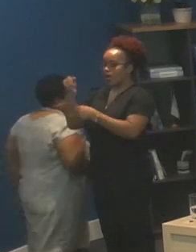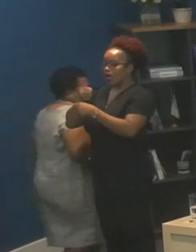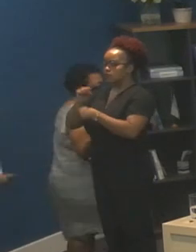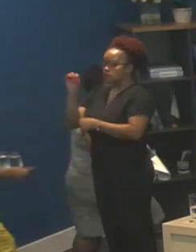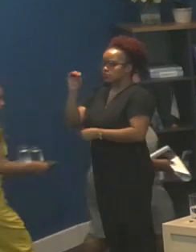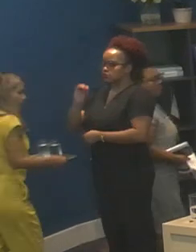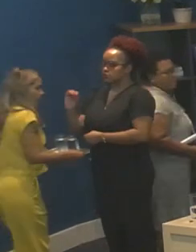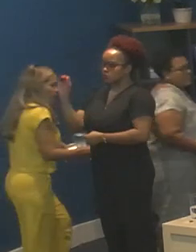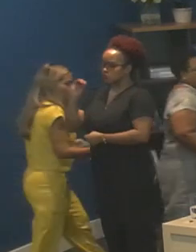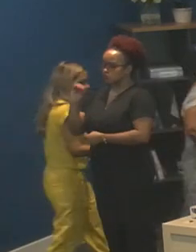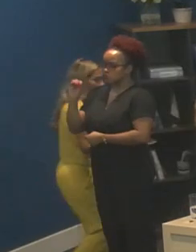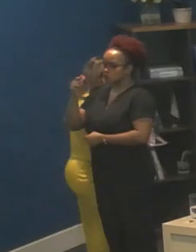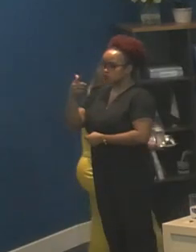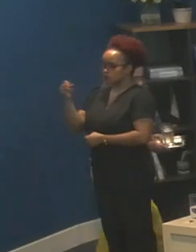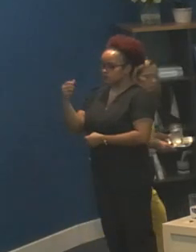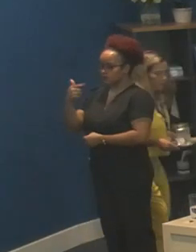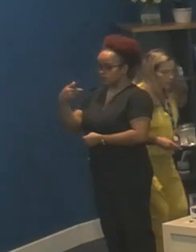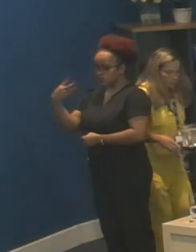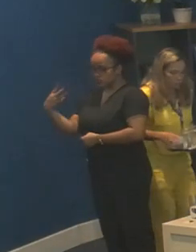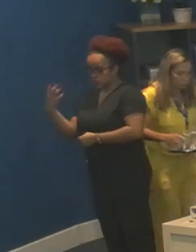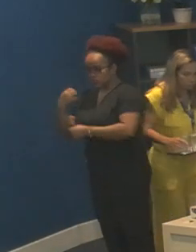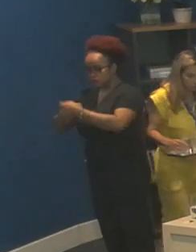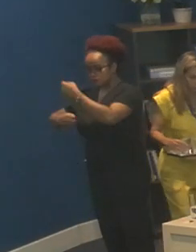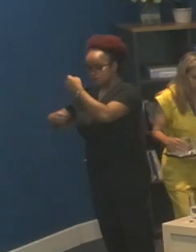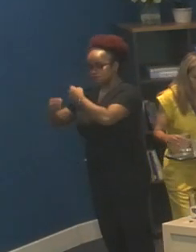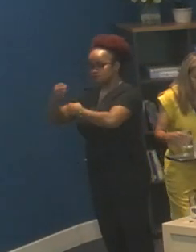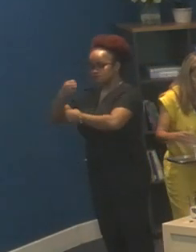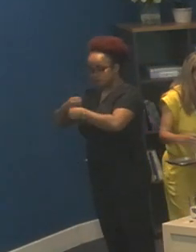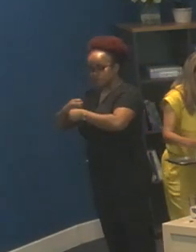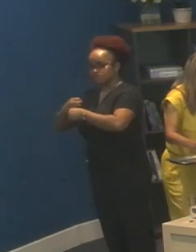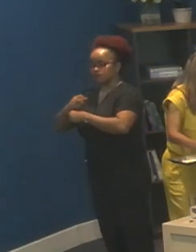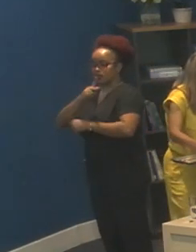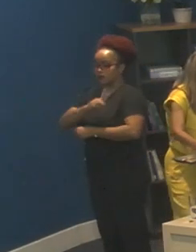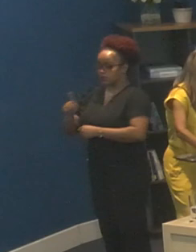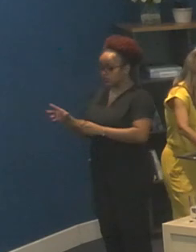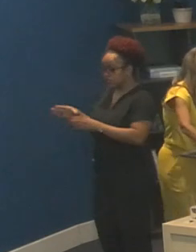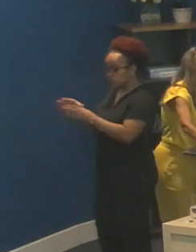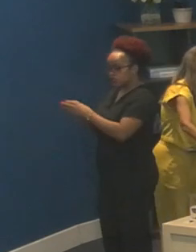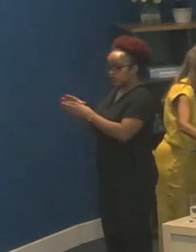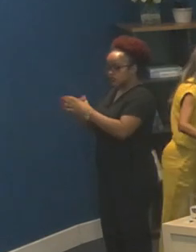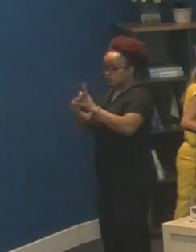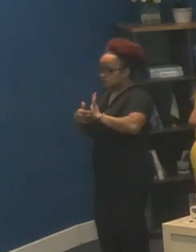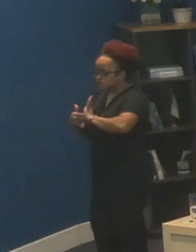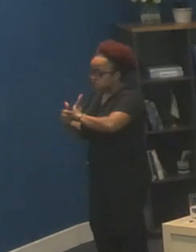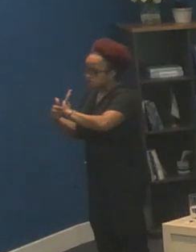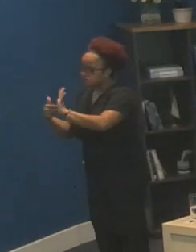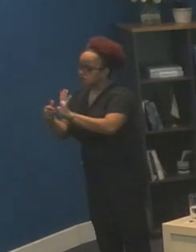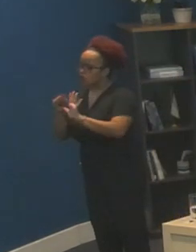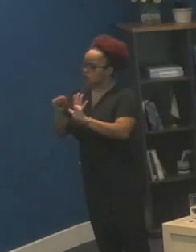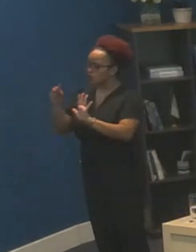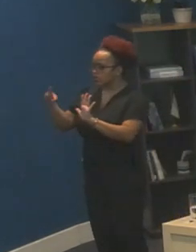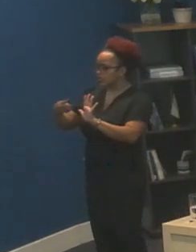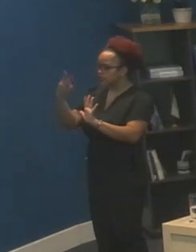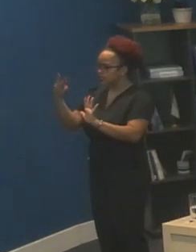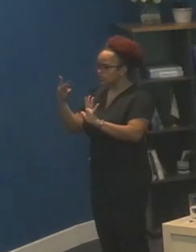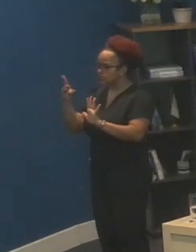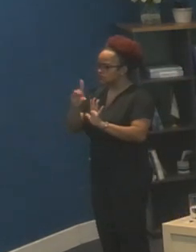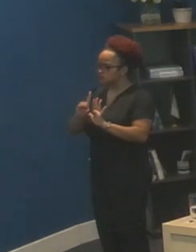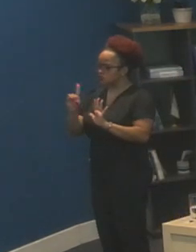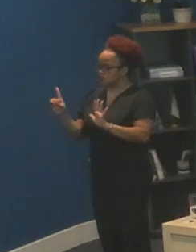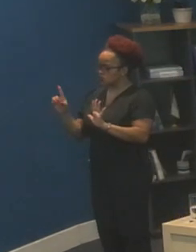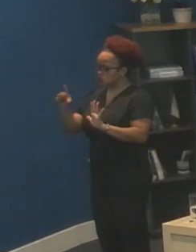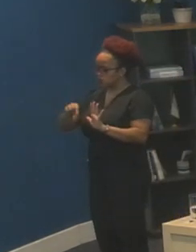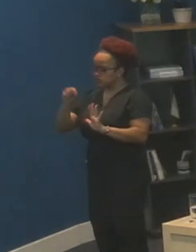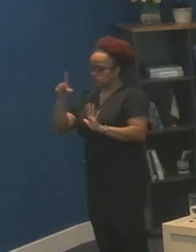de 2023, o presidente da associação designou imediatamente três diretores